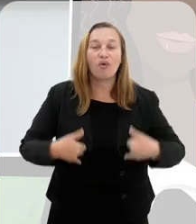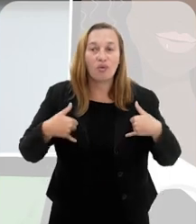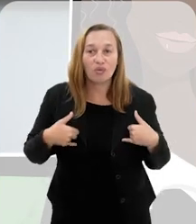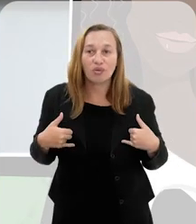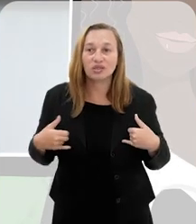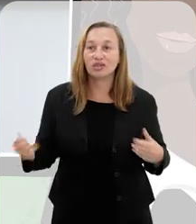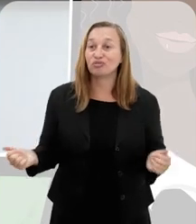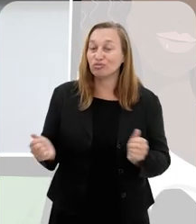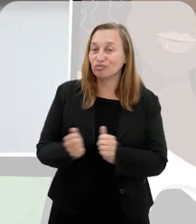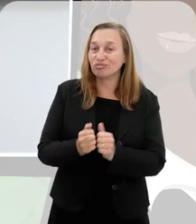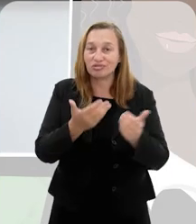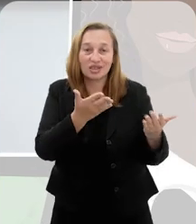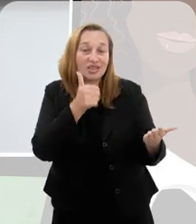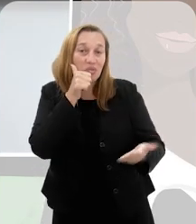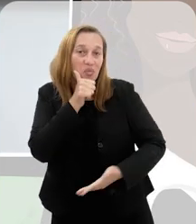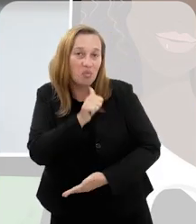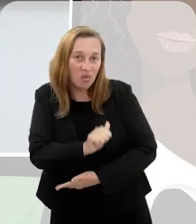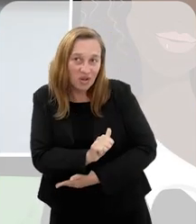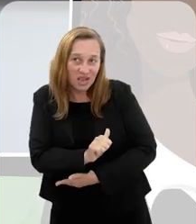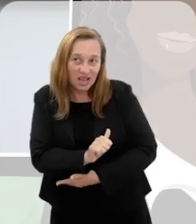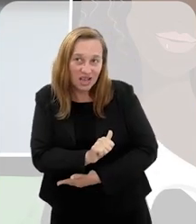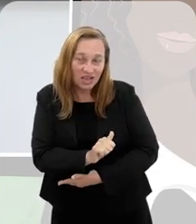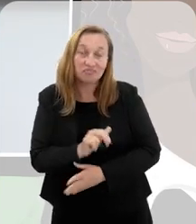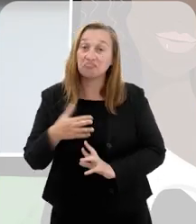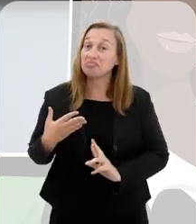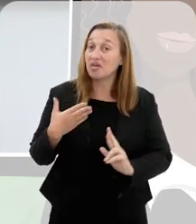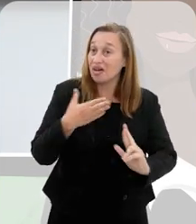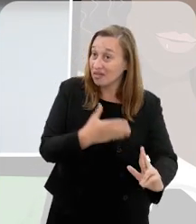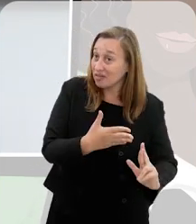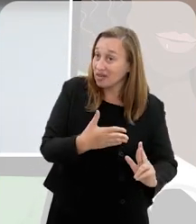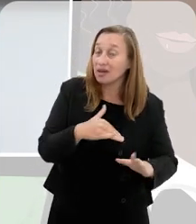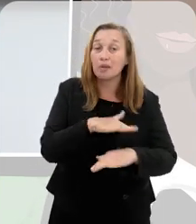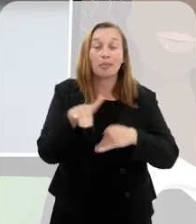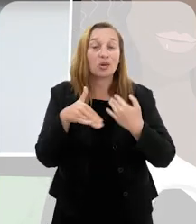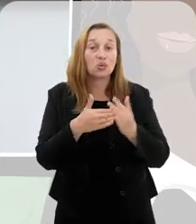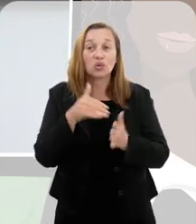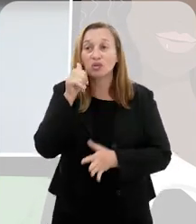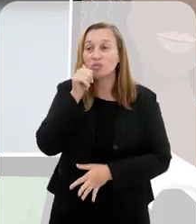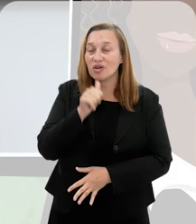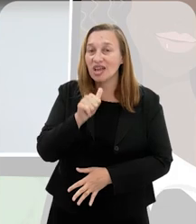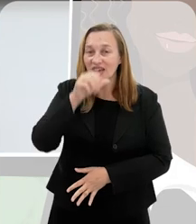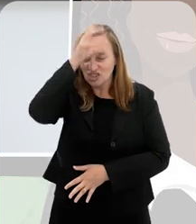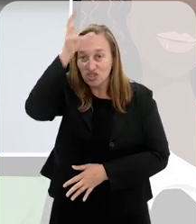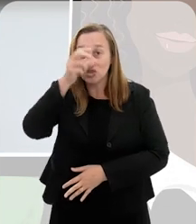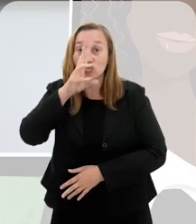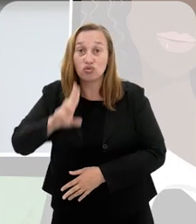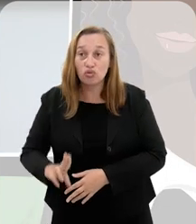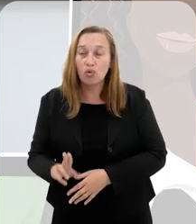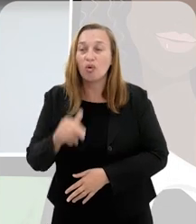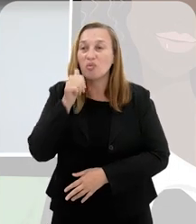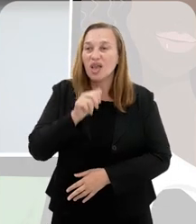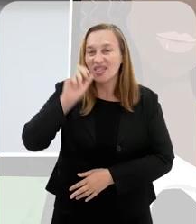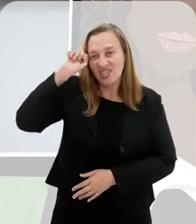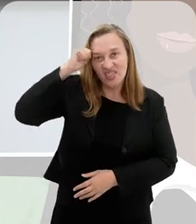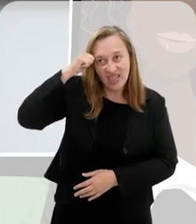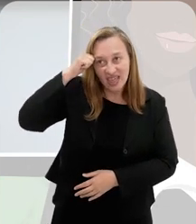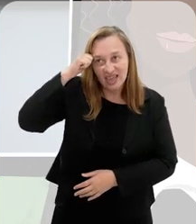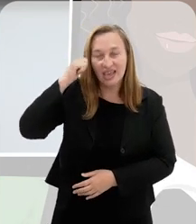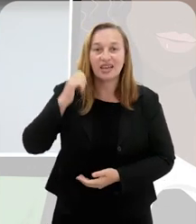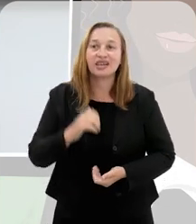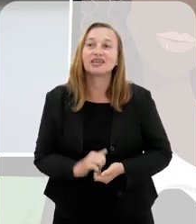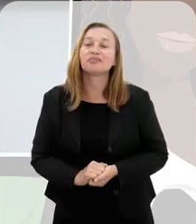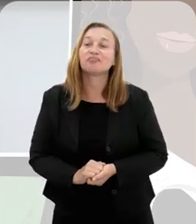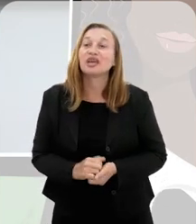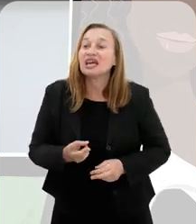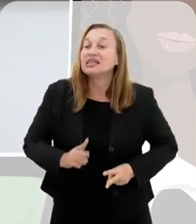acrescentar que é uma honra estar com essa mulher que é uma referência para todas as mulheres, Tia Ju, uma mulher